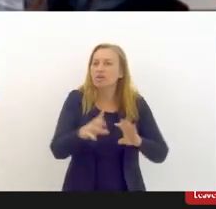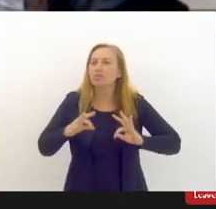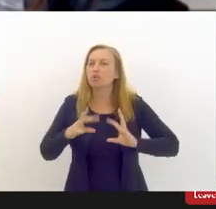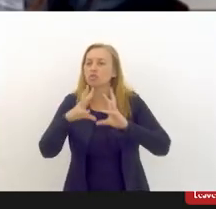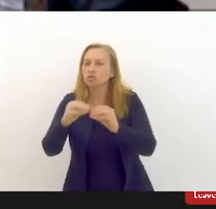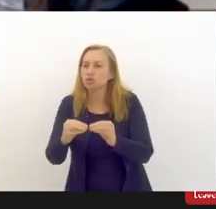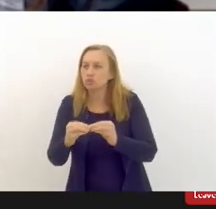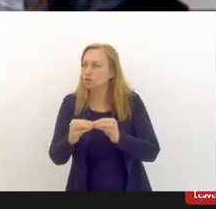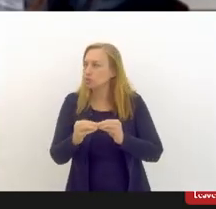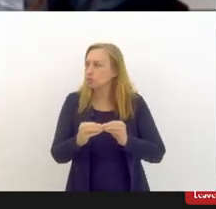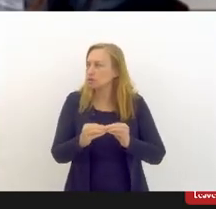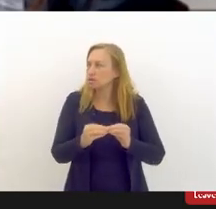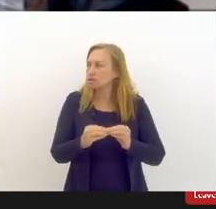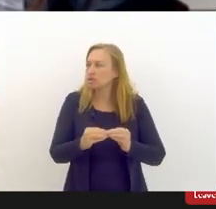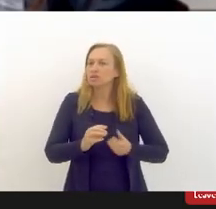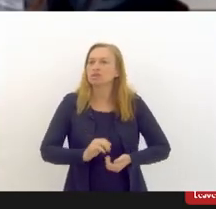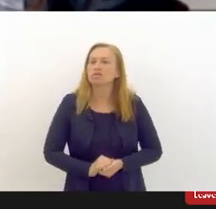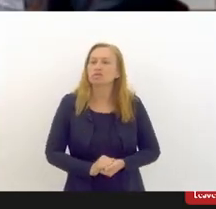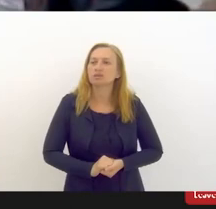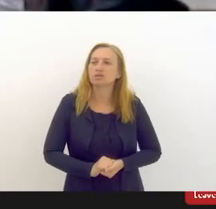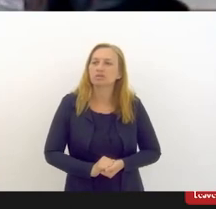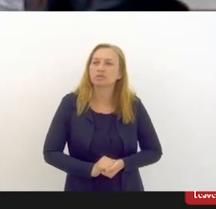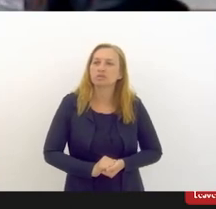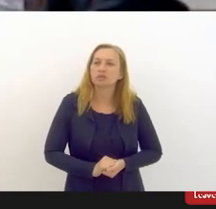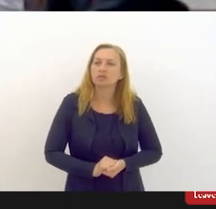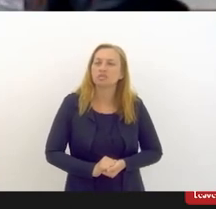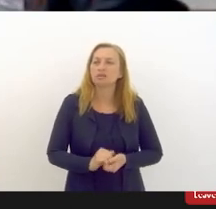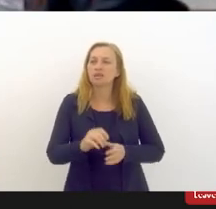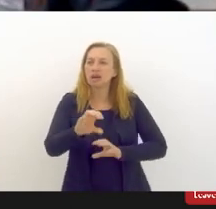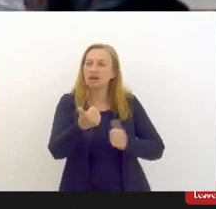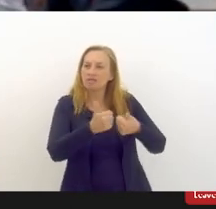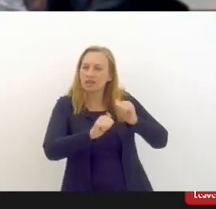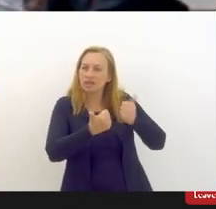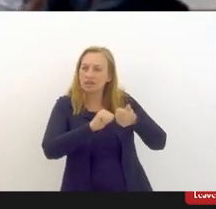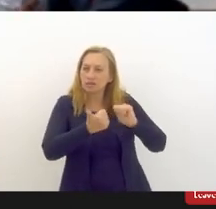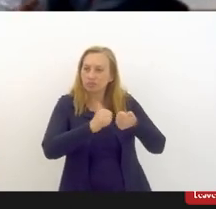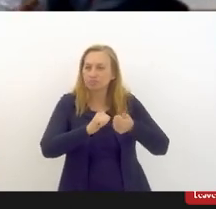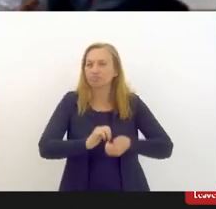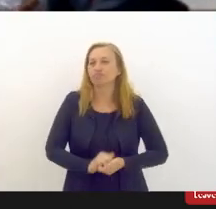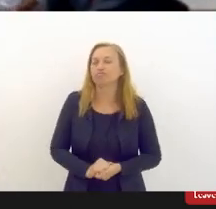dando transparência a esses dados aí, mas com relação à avaliação é isso.